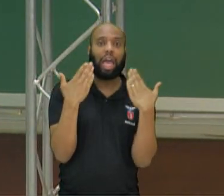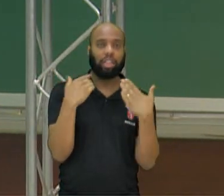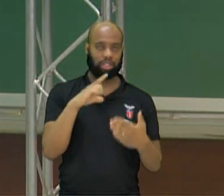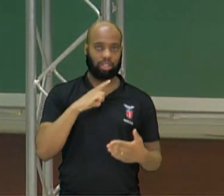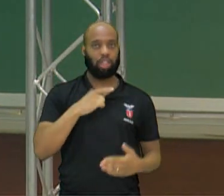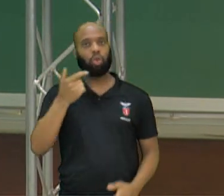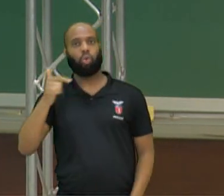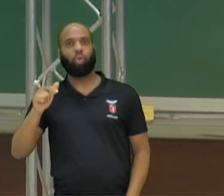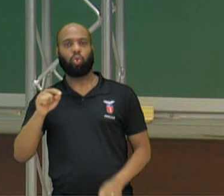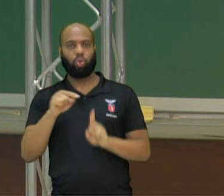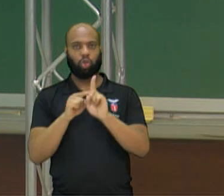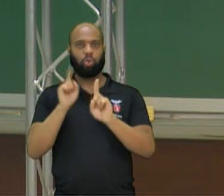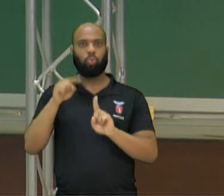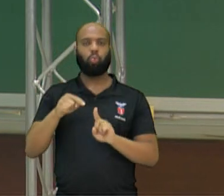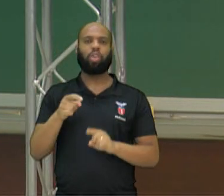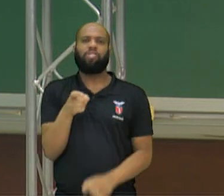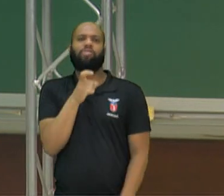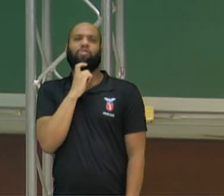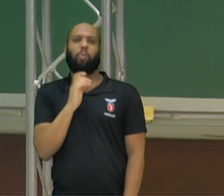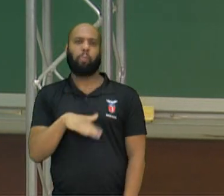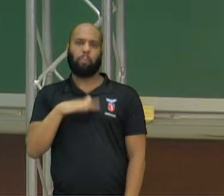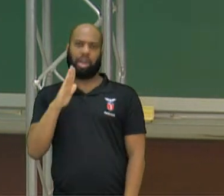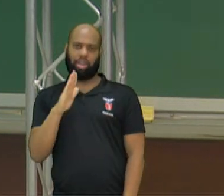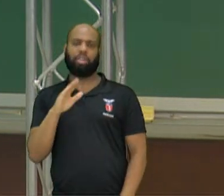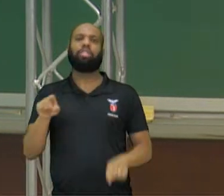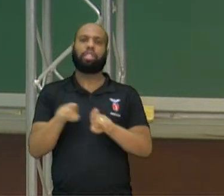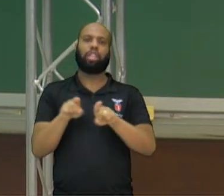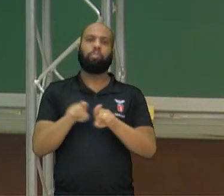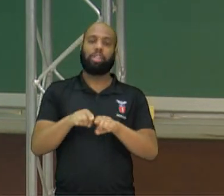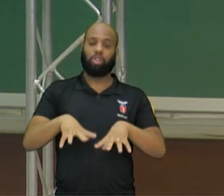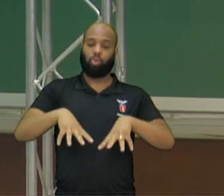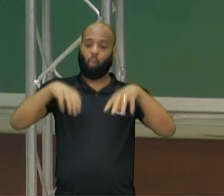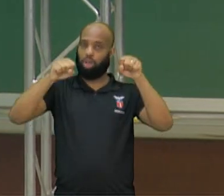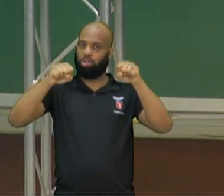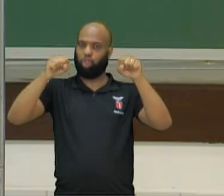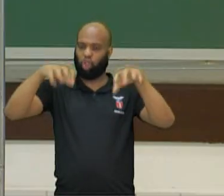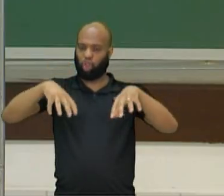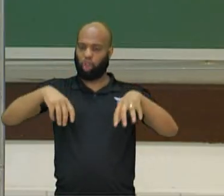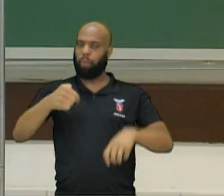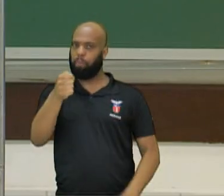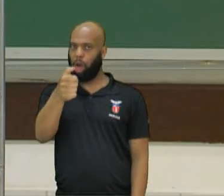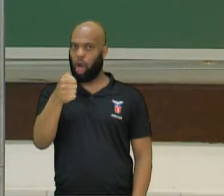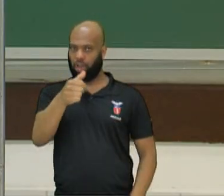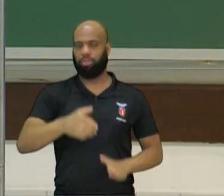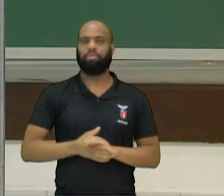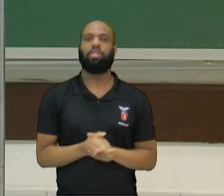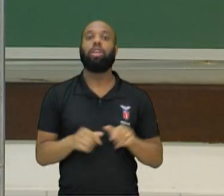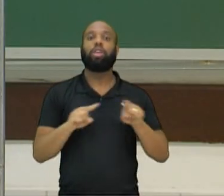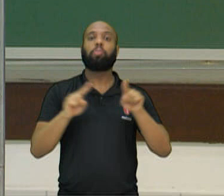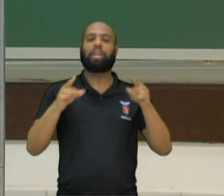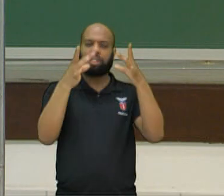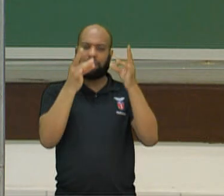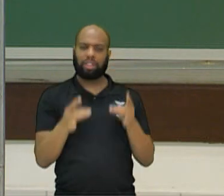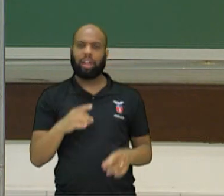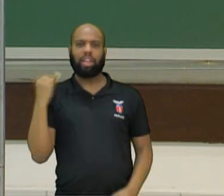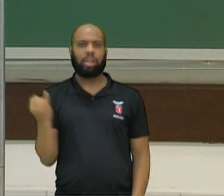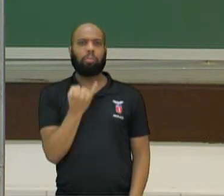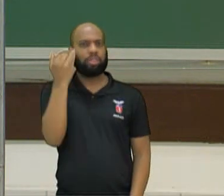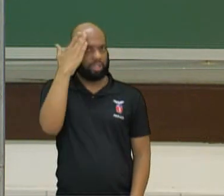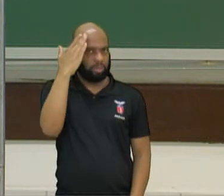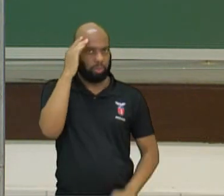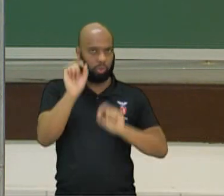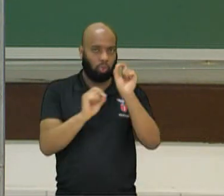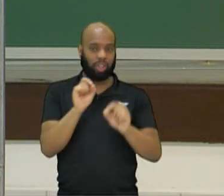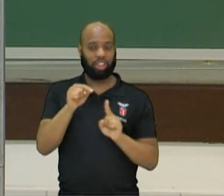e outra que é um pouco mais fria e seca. O detalhe é que no clima tropical, quando